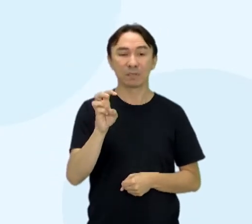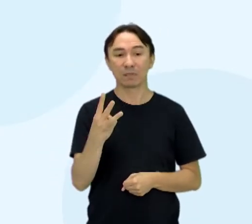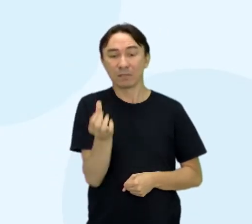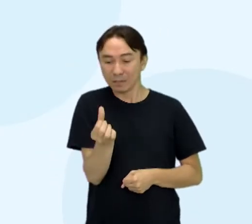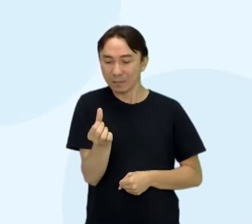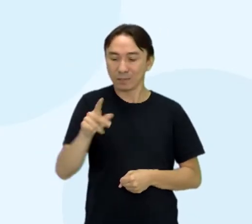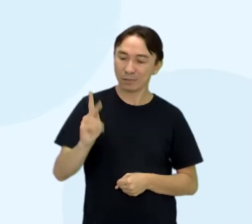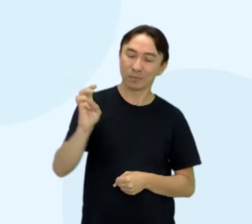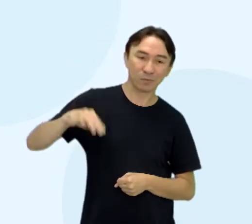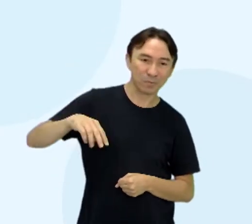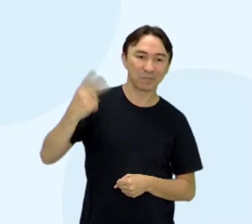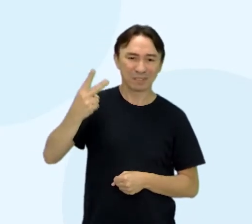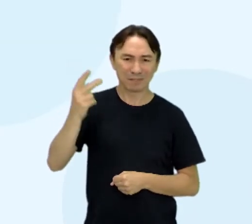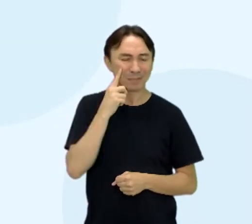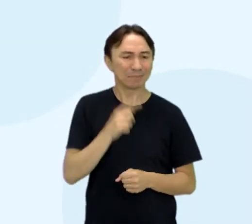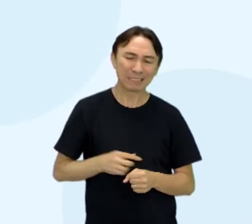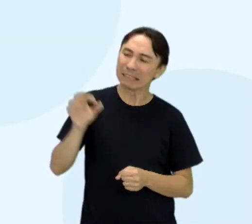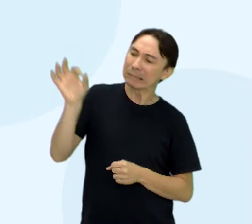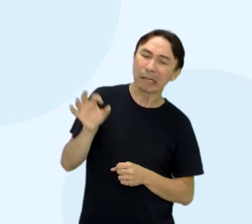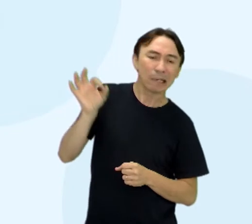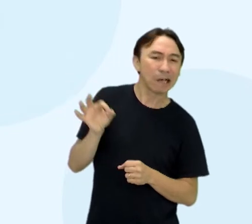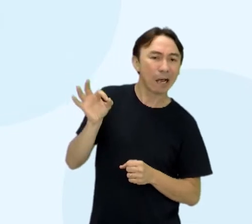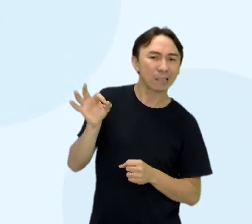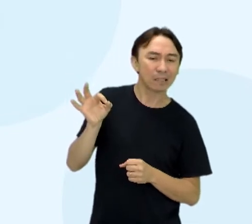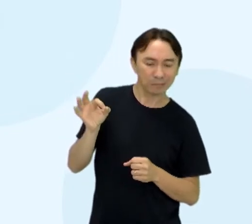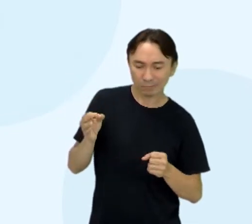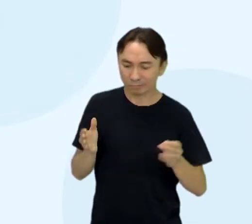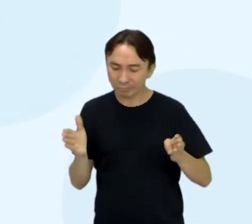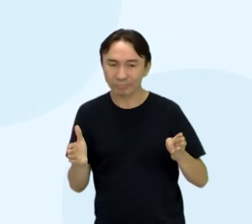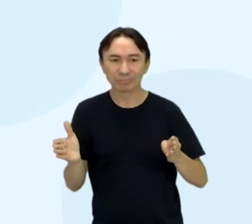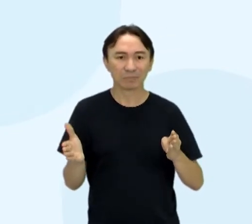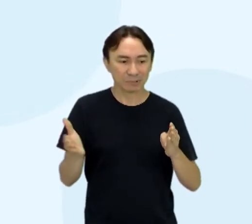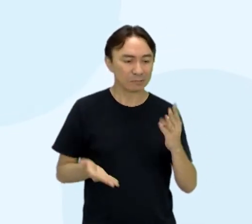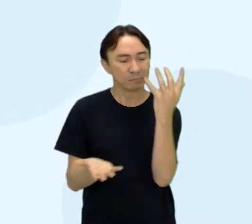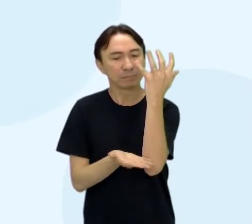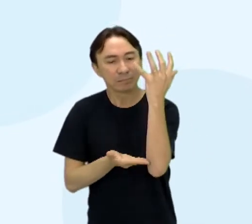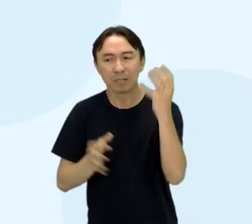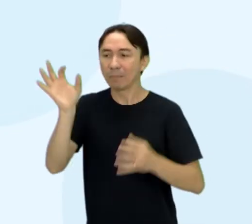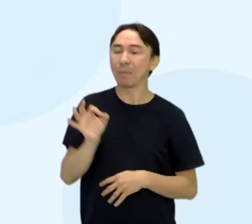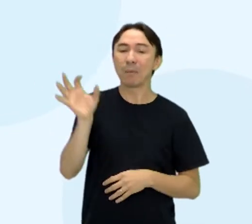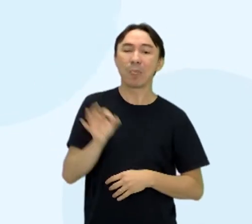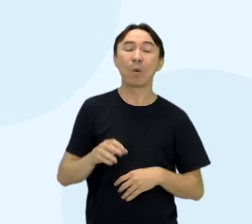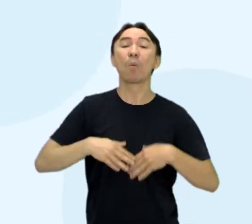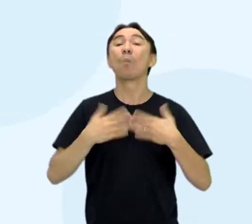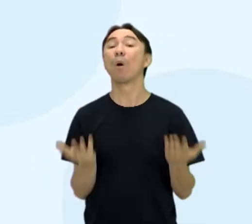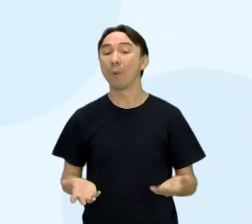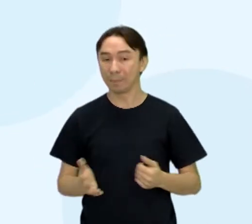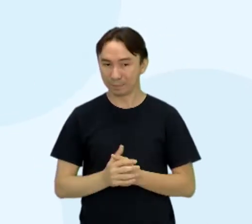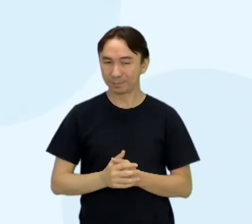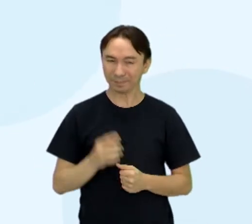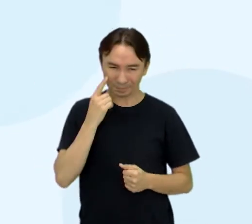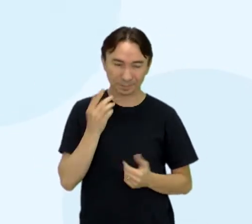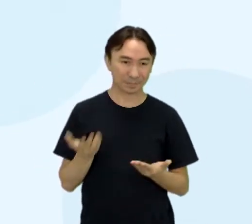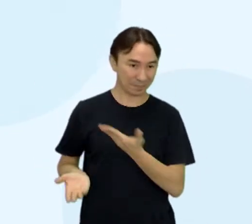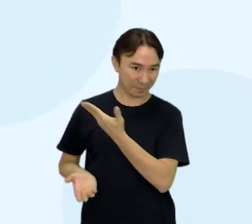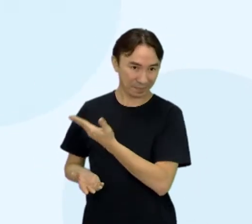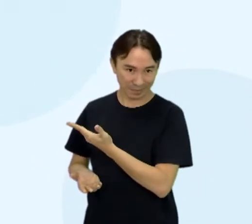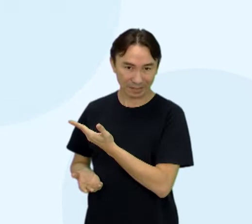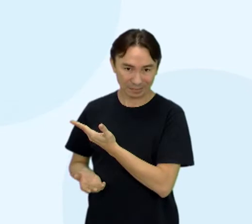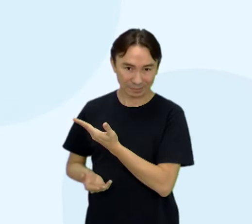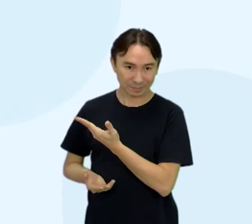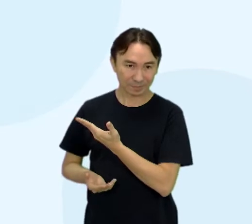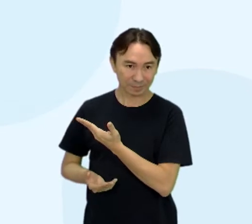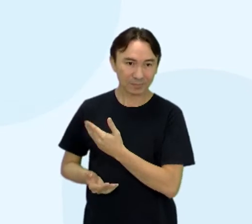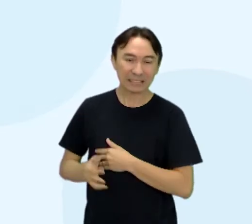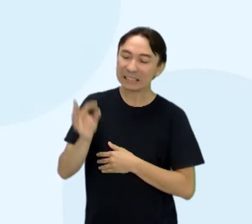de desmatamento nesse período, e a gente vai fazer junto isso aí, tá? Vamos resolver? Olha lá, então. O que temos aí? A taxa, tá? Vou aqui